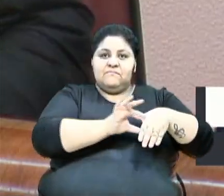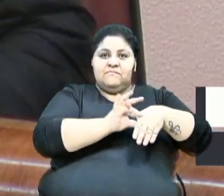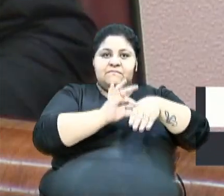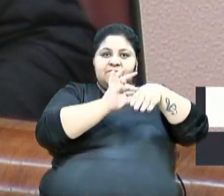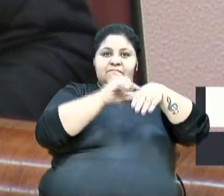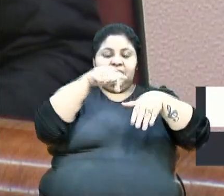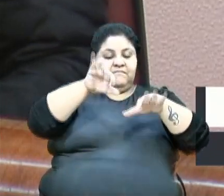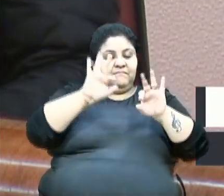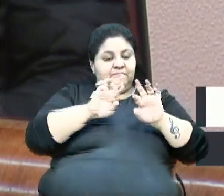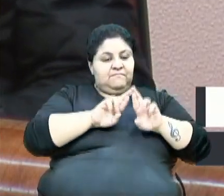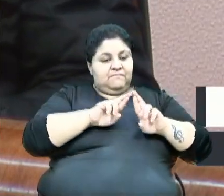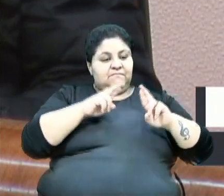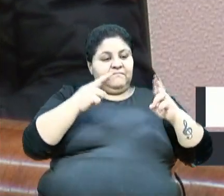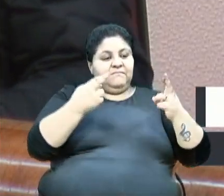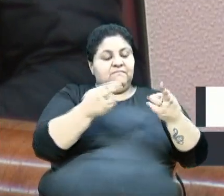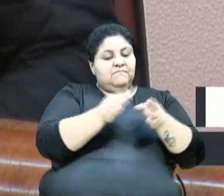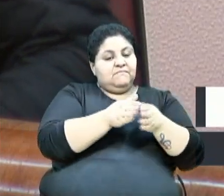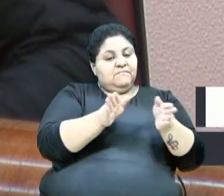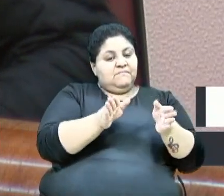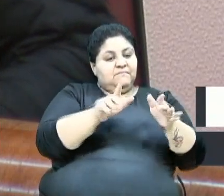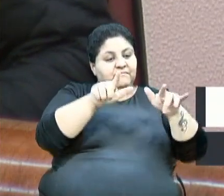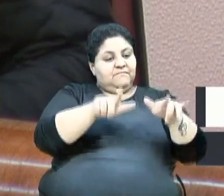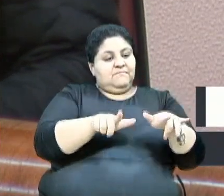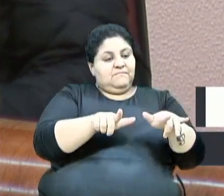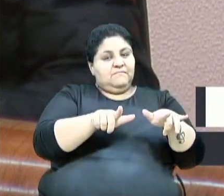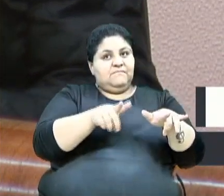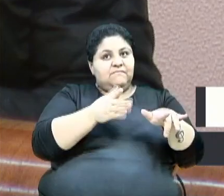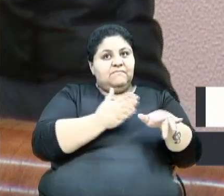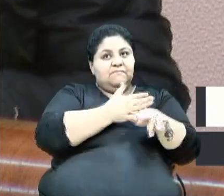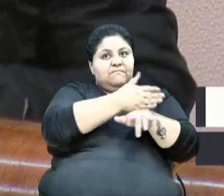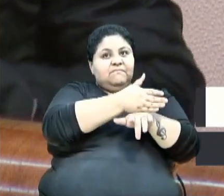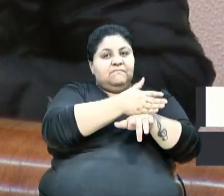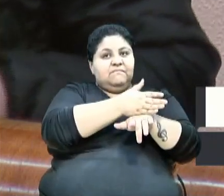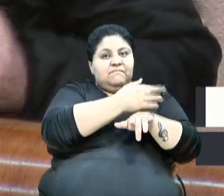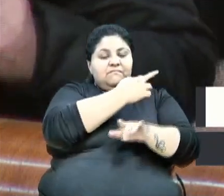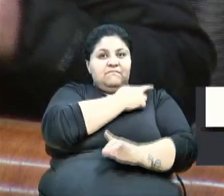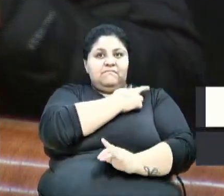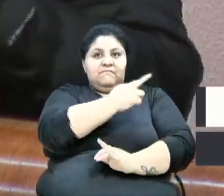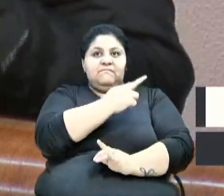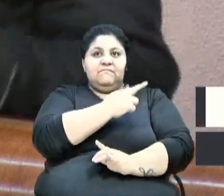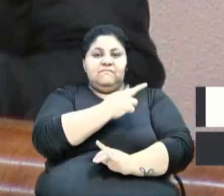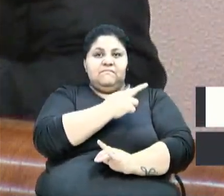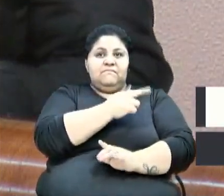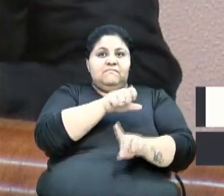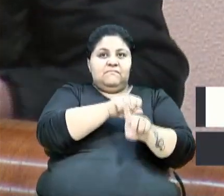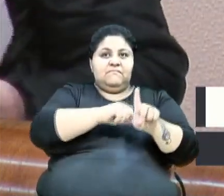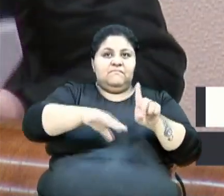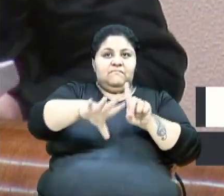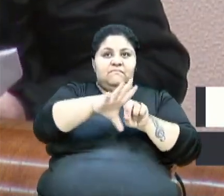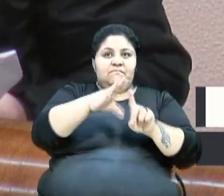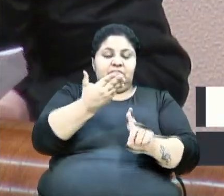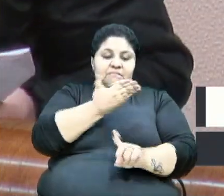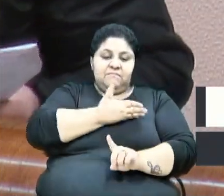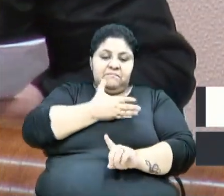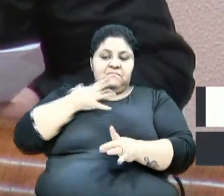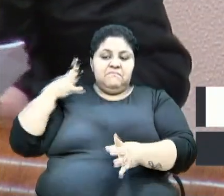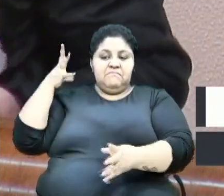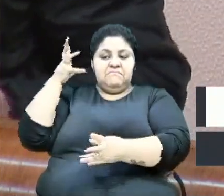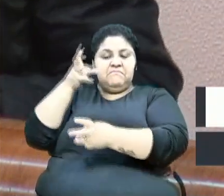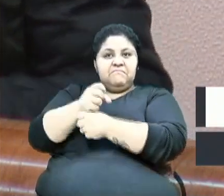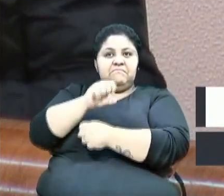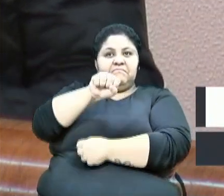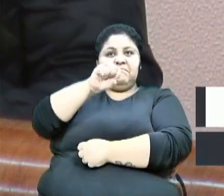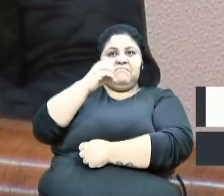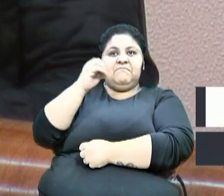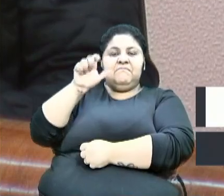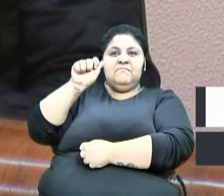Esta sessão ordinária abre espaço de 5 minutos para manifestação de representante da Sociedade Amigo dos Animais, SOAMA. Passo